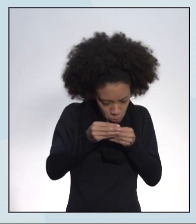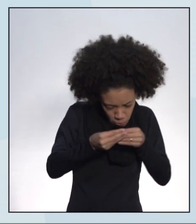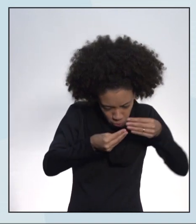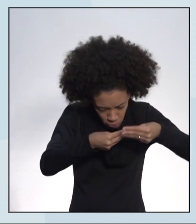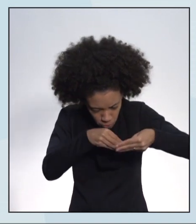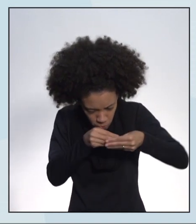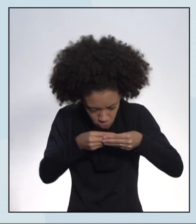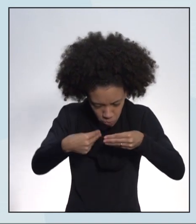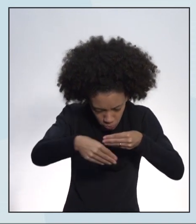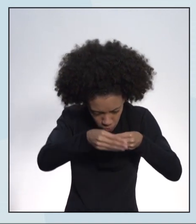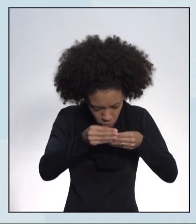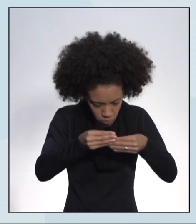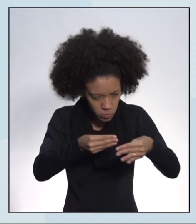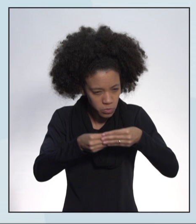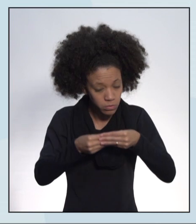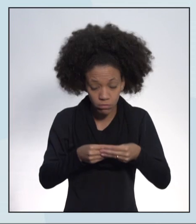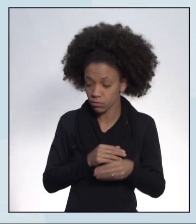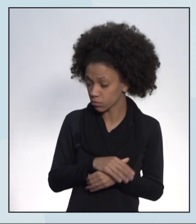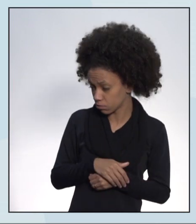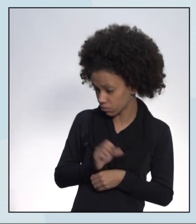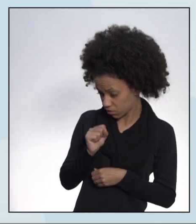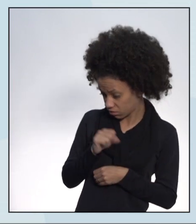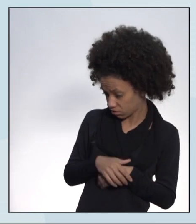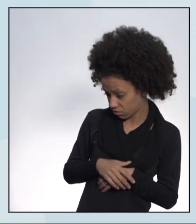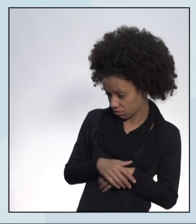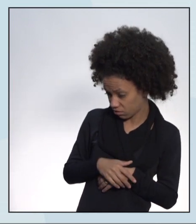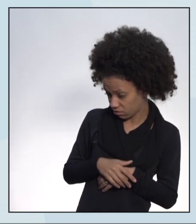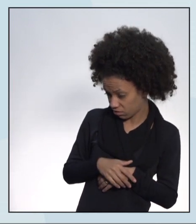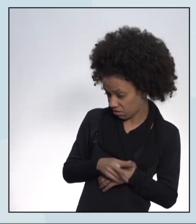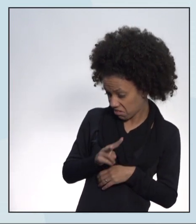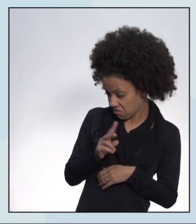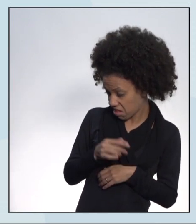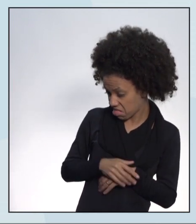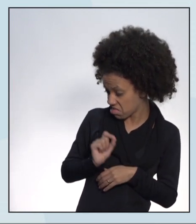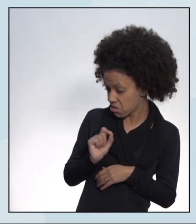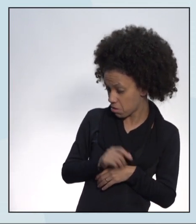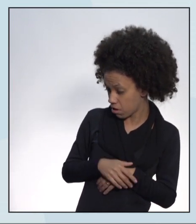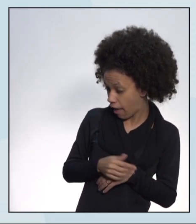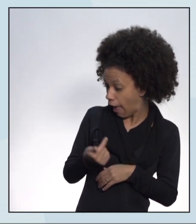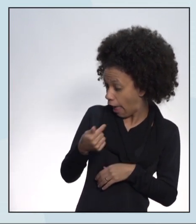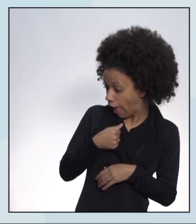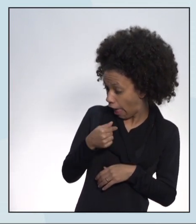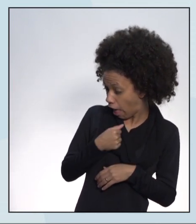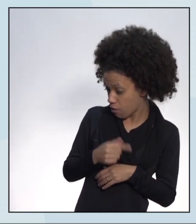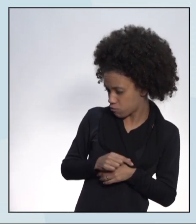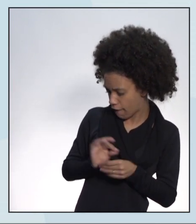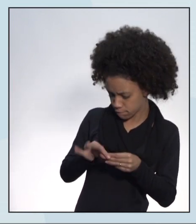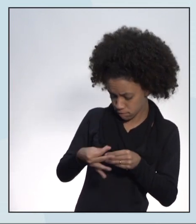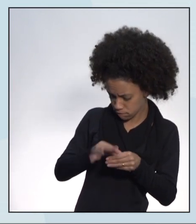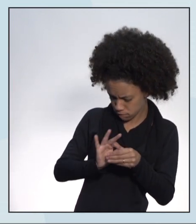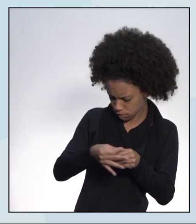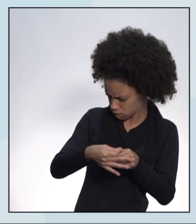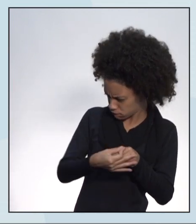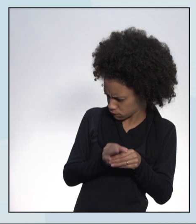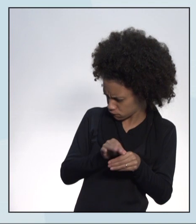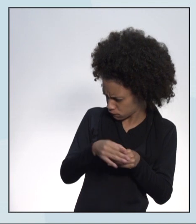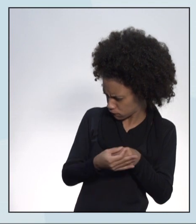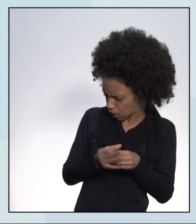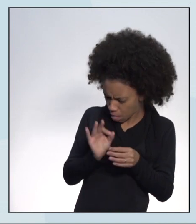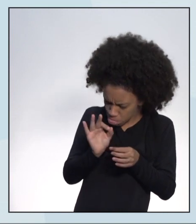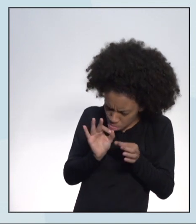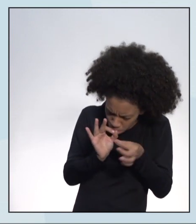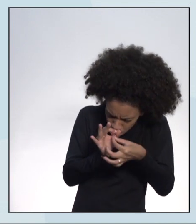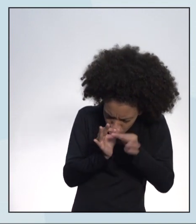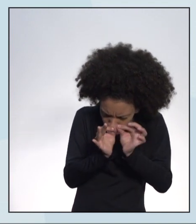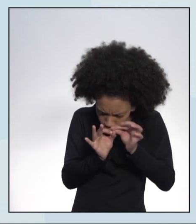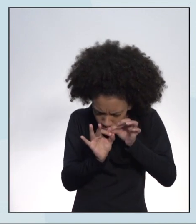aos babados. Sim, mas que vale isso? E eu que furo o pano. Vou adiante, puxando por